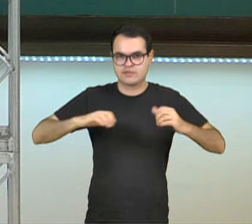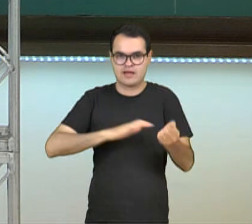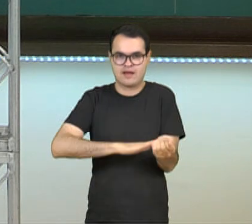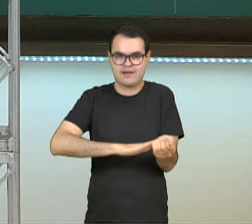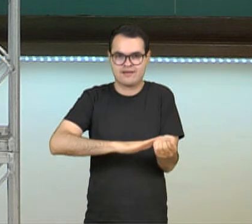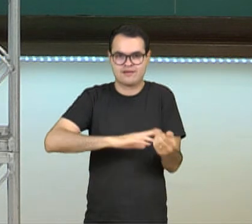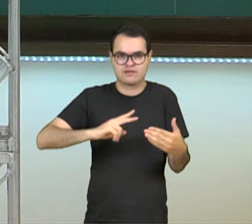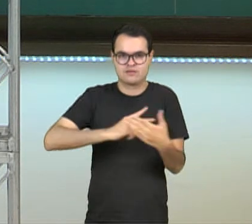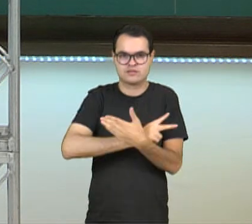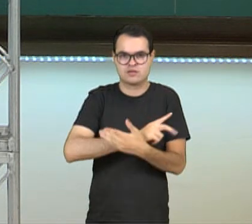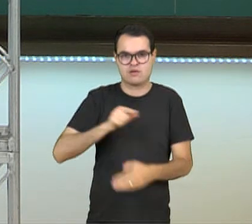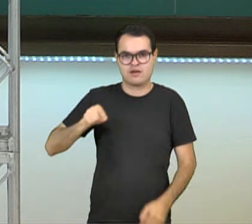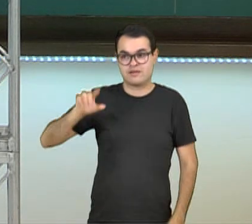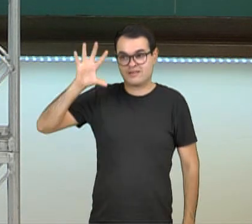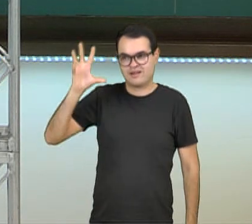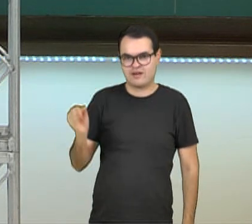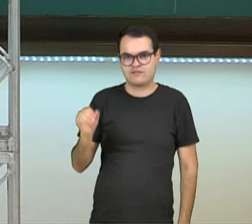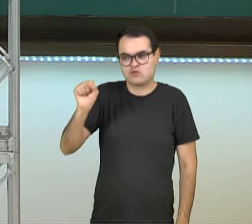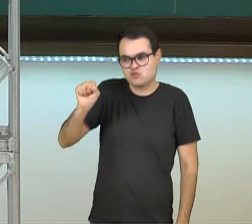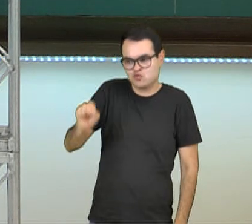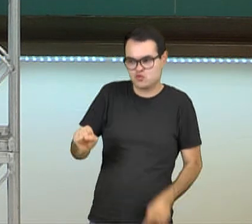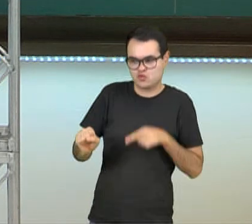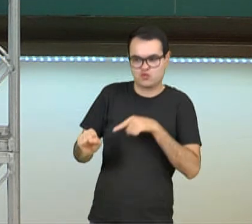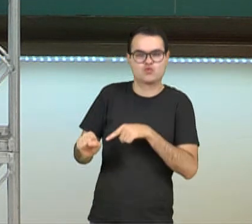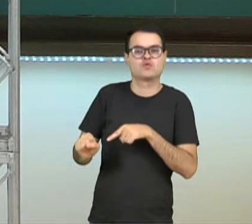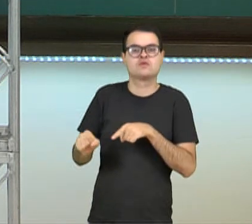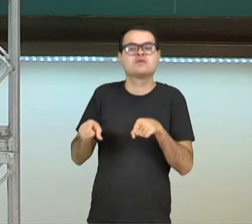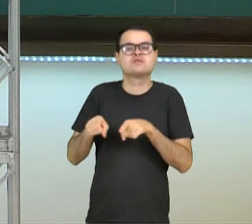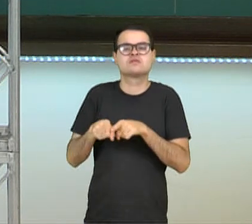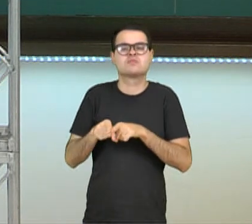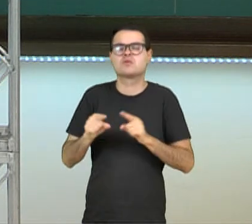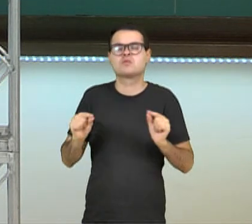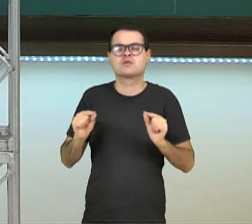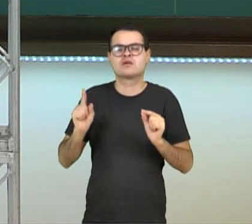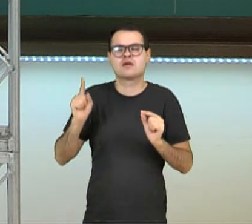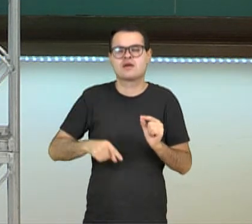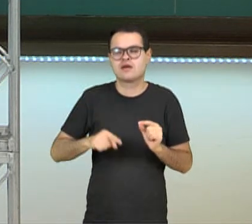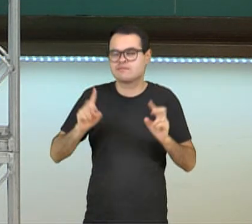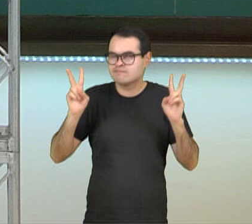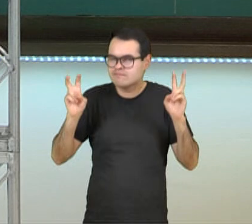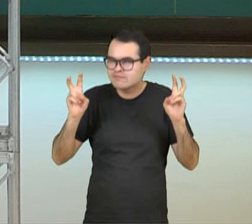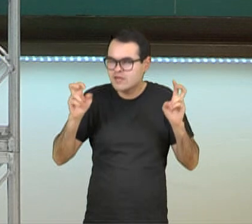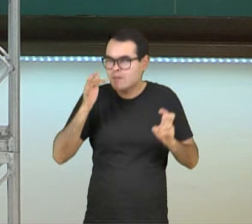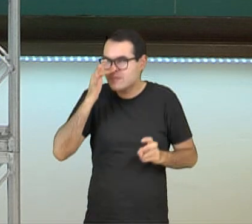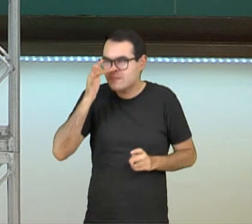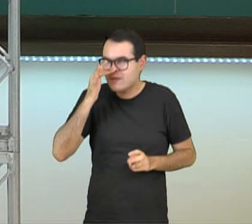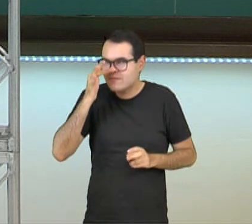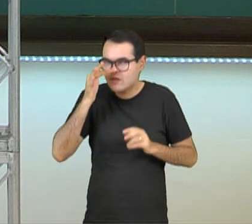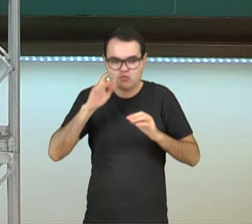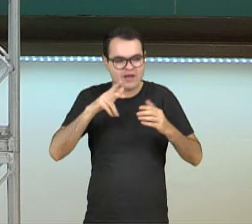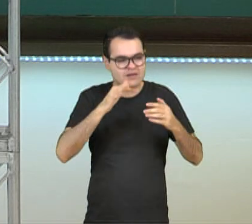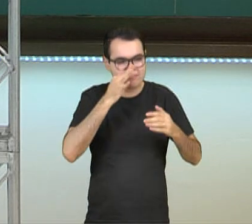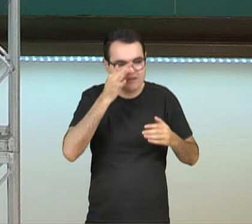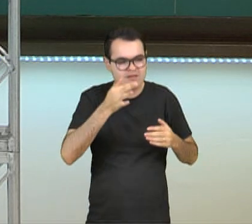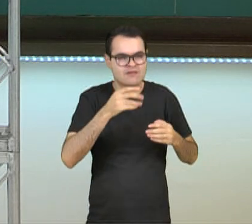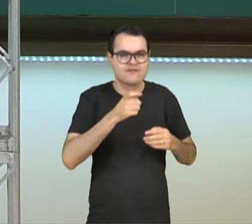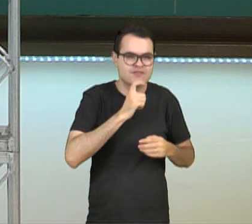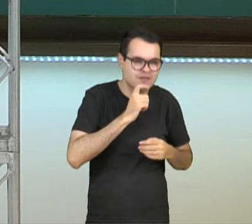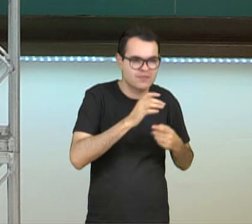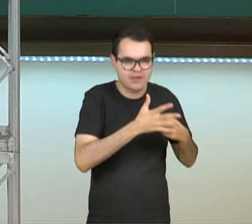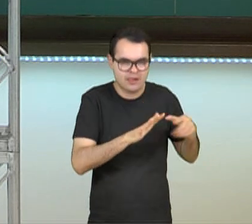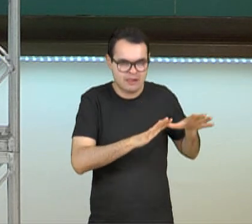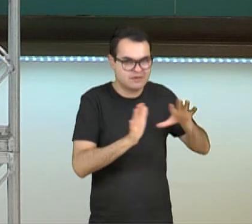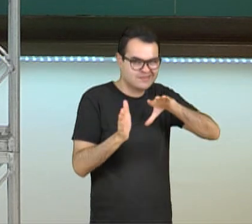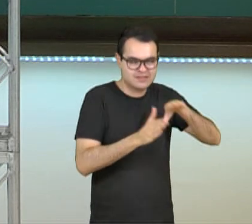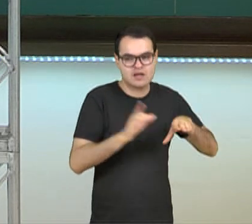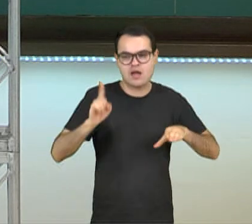racial que aconteceu ali na África do Sul e o que foi a Primavera Árabe, que não tem nada a ver com estação do ano, e sim